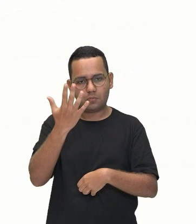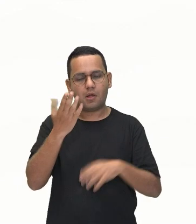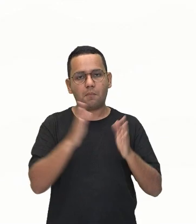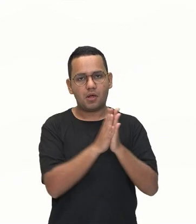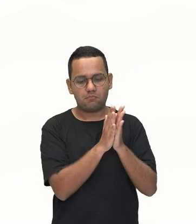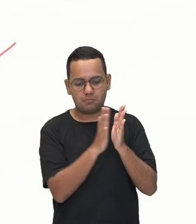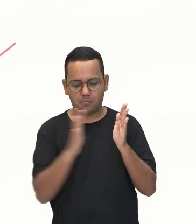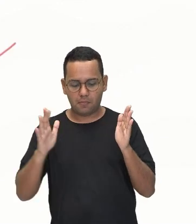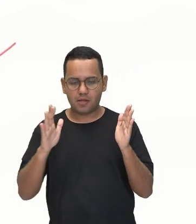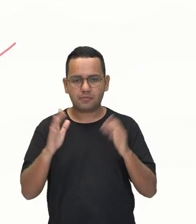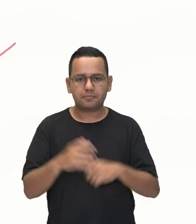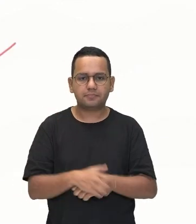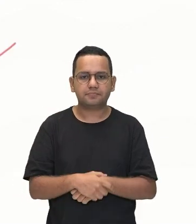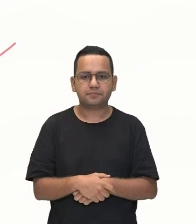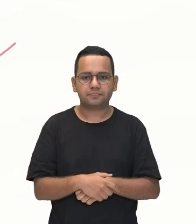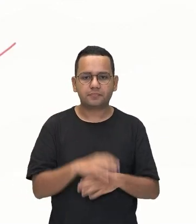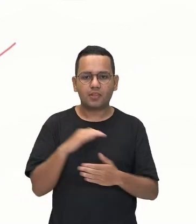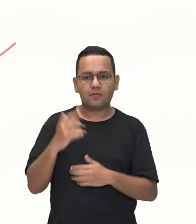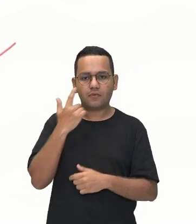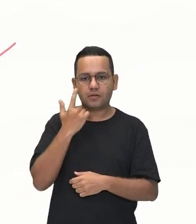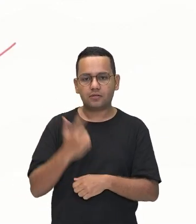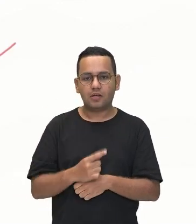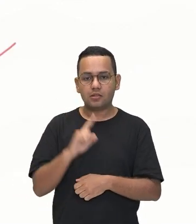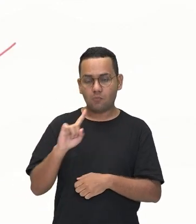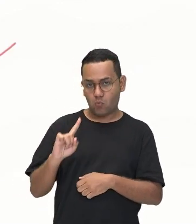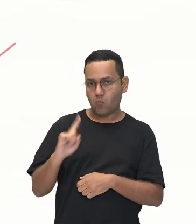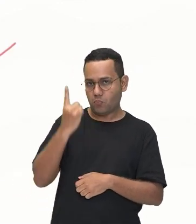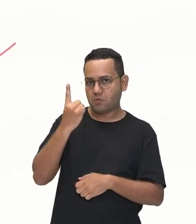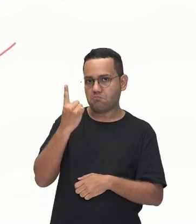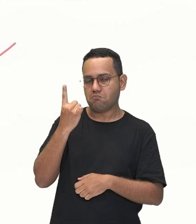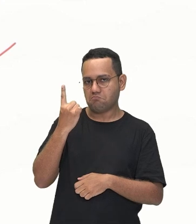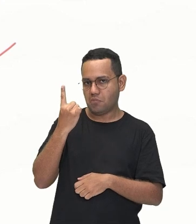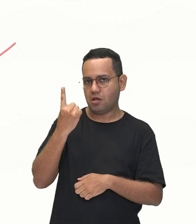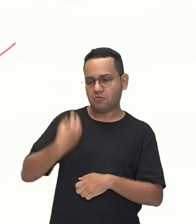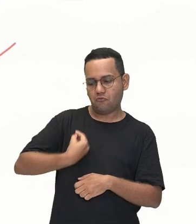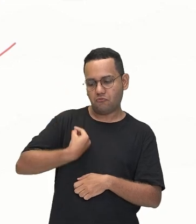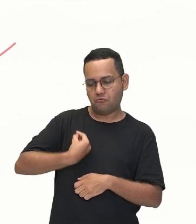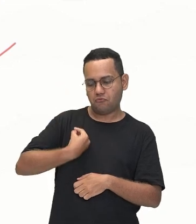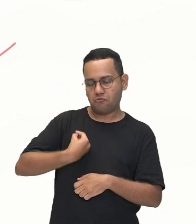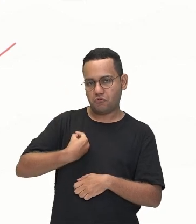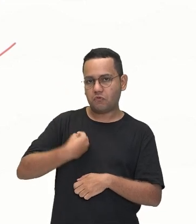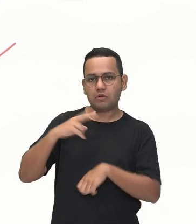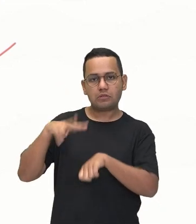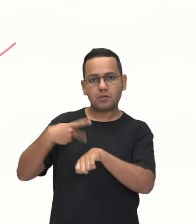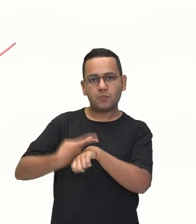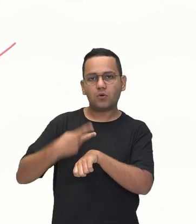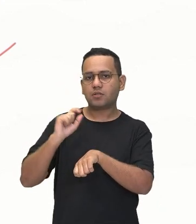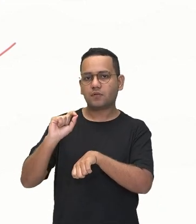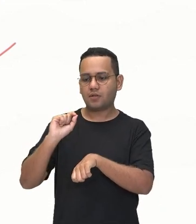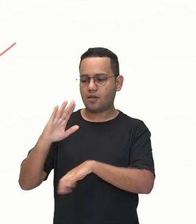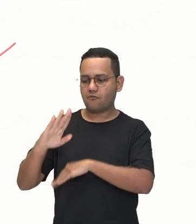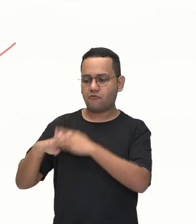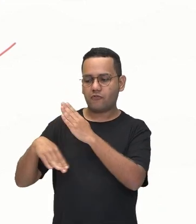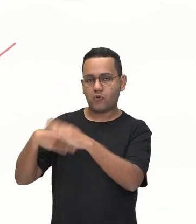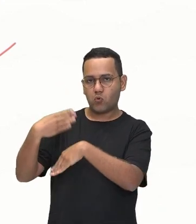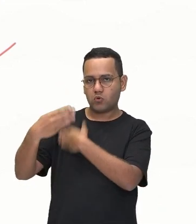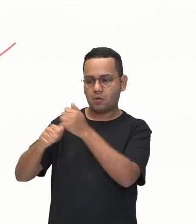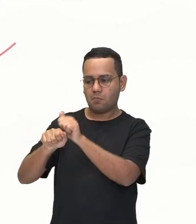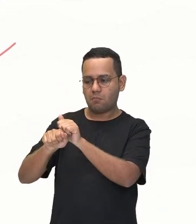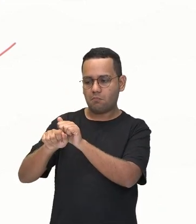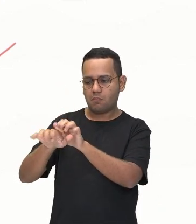nós temos um ancestral comum e todos esses foram evoluindo, né, a